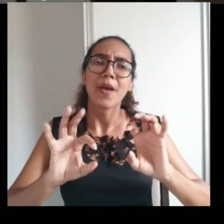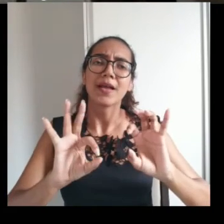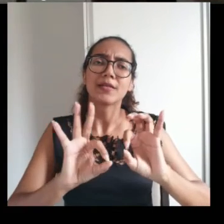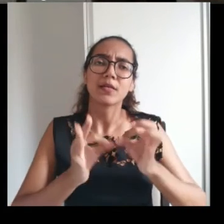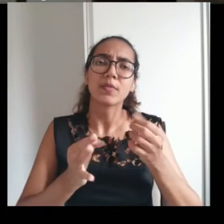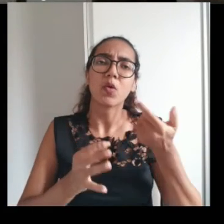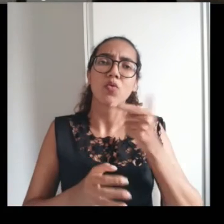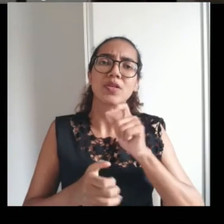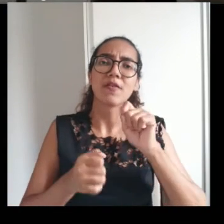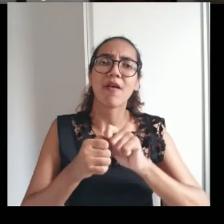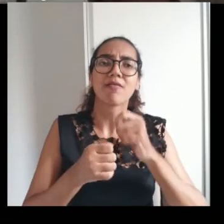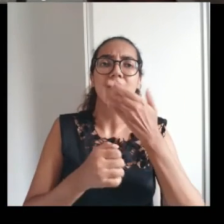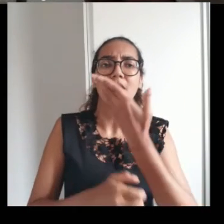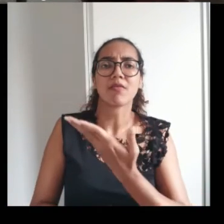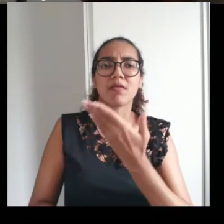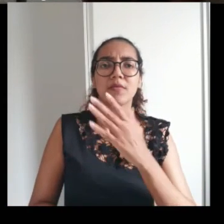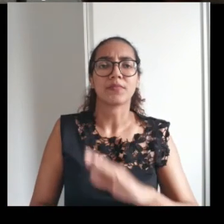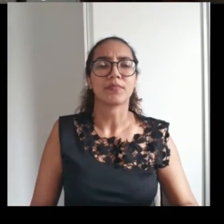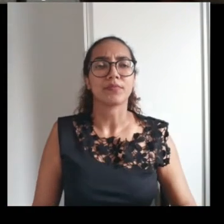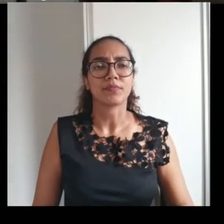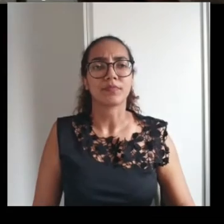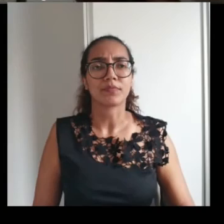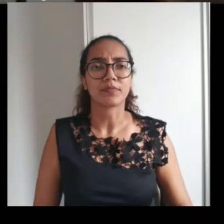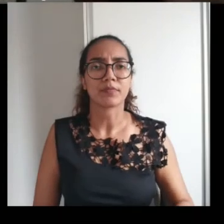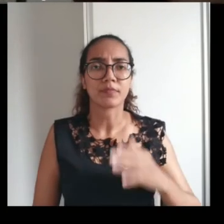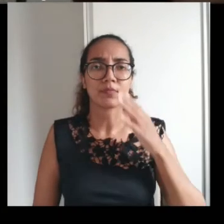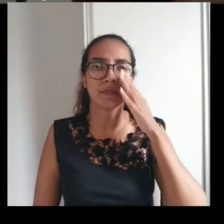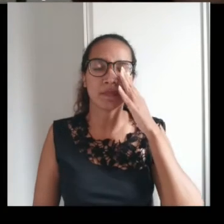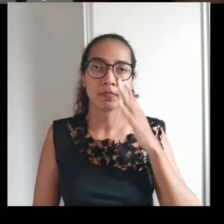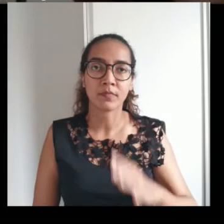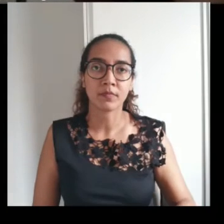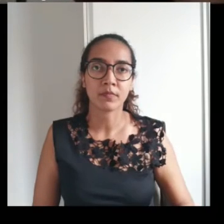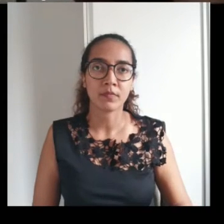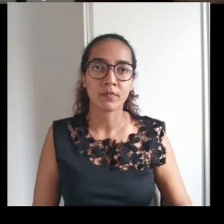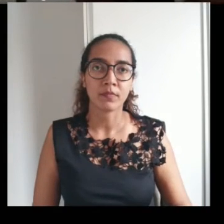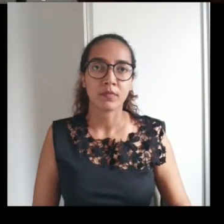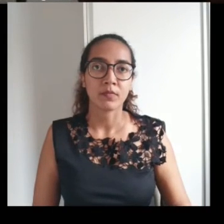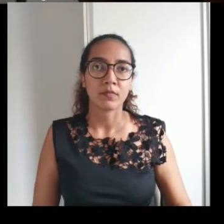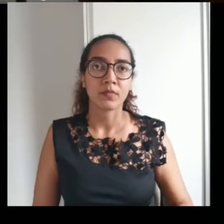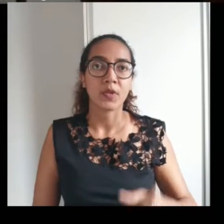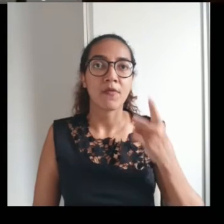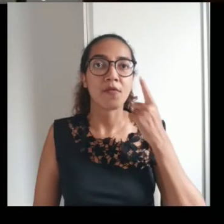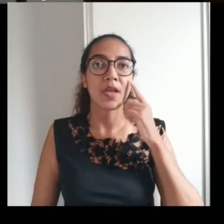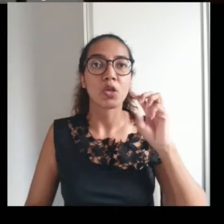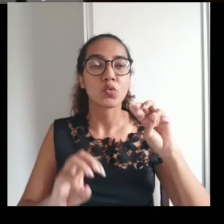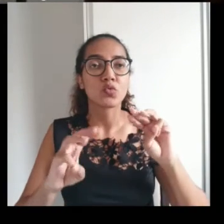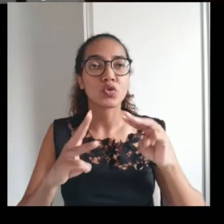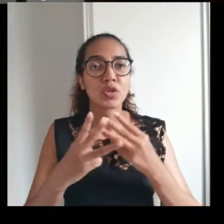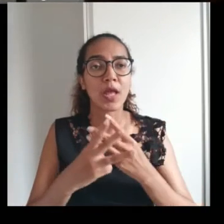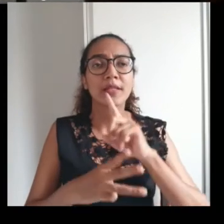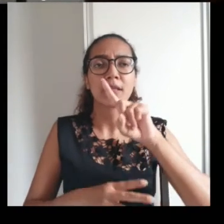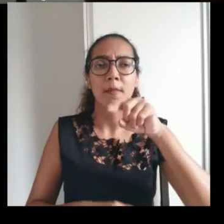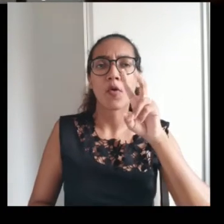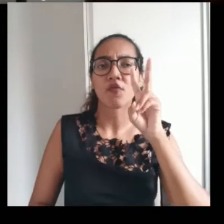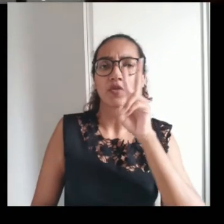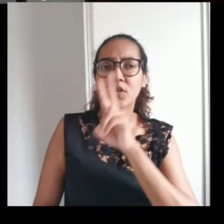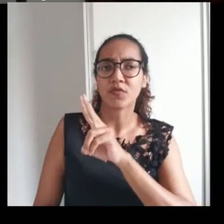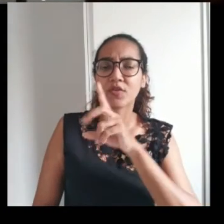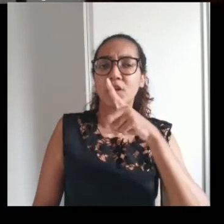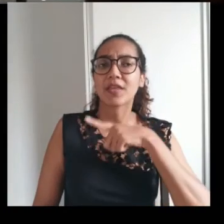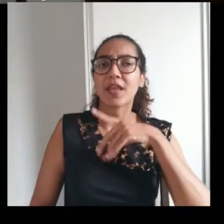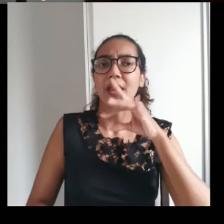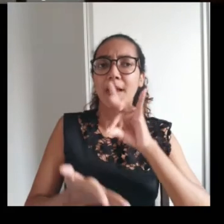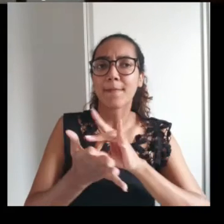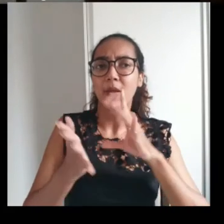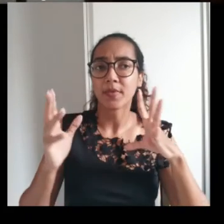Bom, aqui nos slides, vocês depois deem uma olhadinha lá, mas tem a implementação do cadastro, né? Seguindo aquela mesma